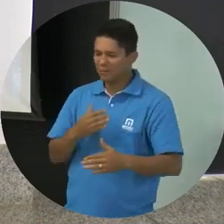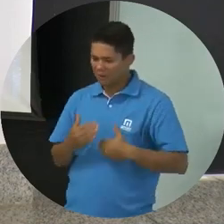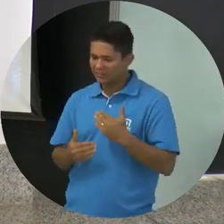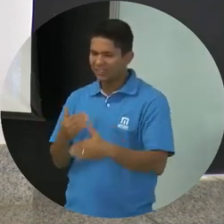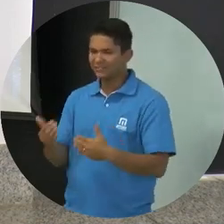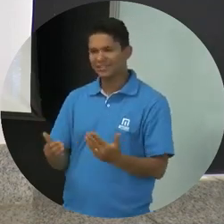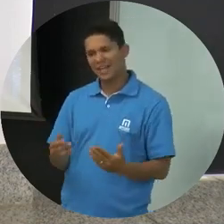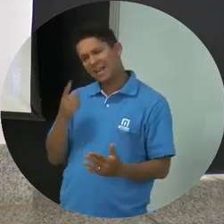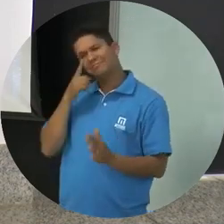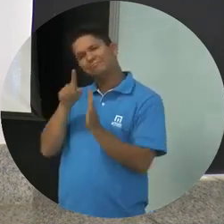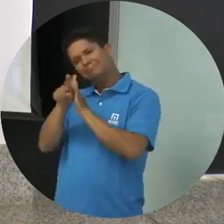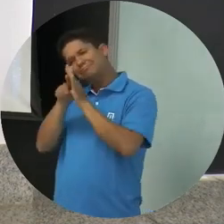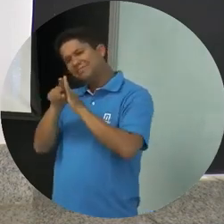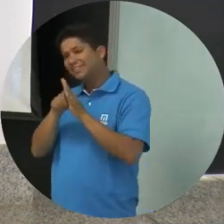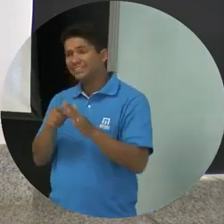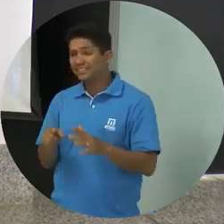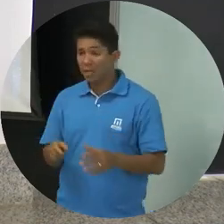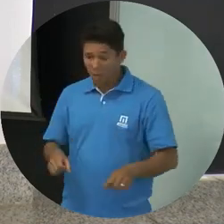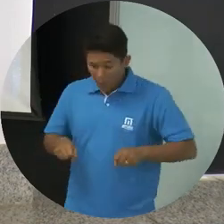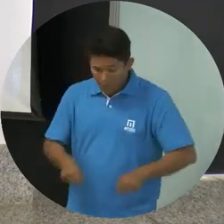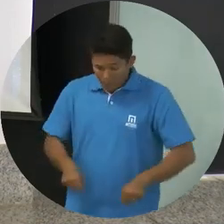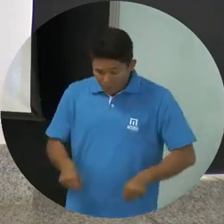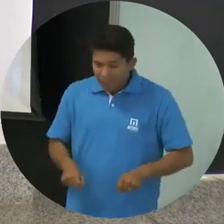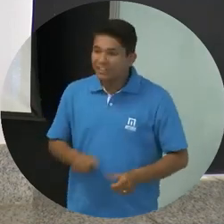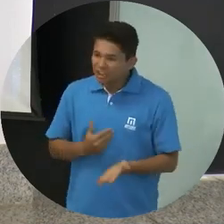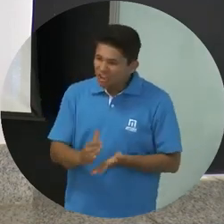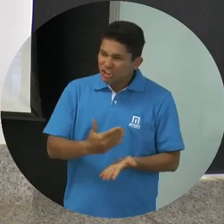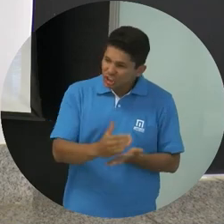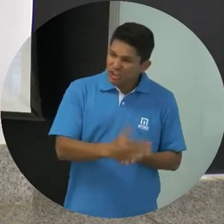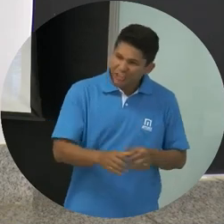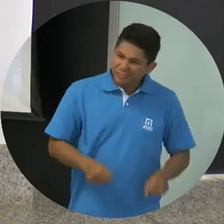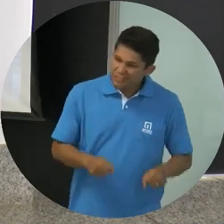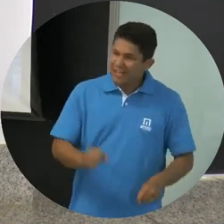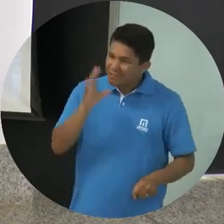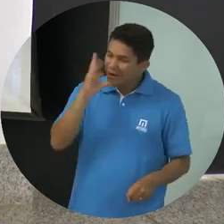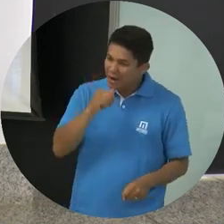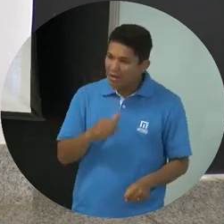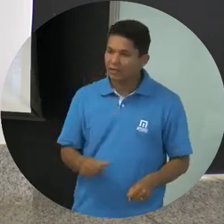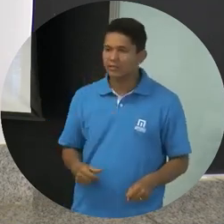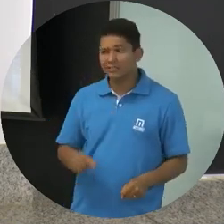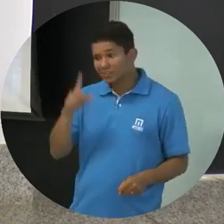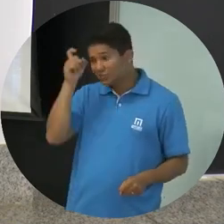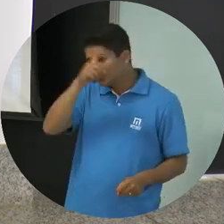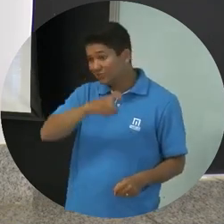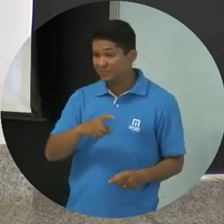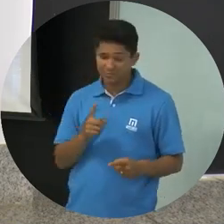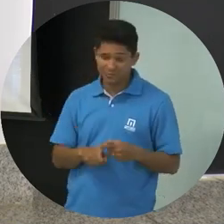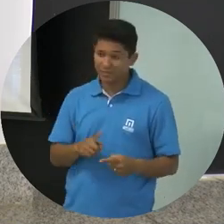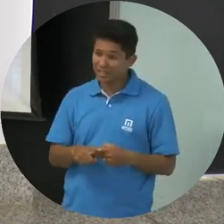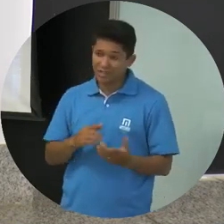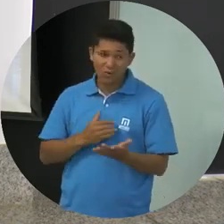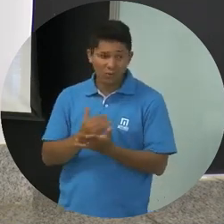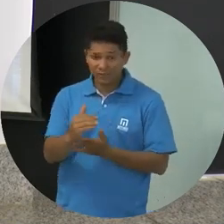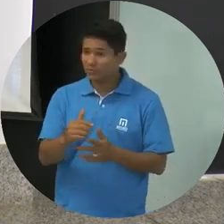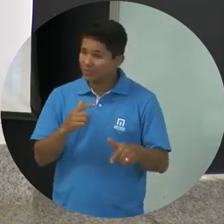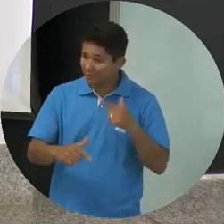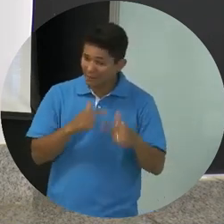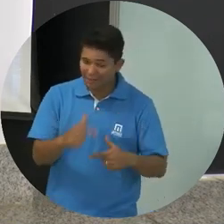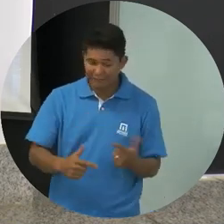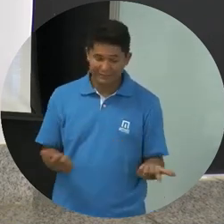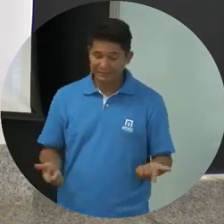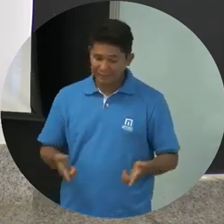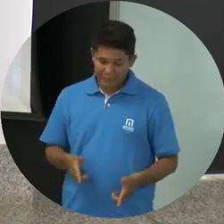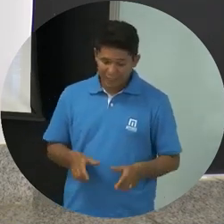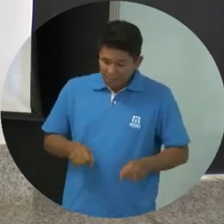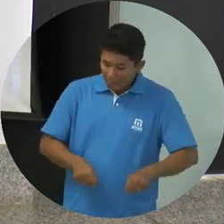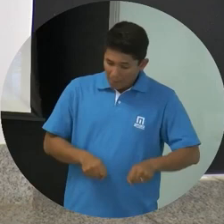fazer, porque se ele fosse com martelete, primeiro ele ia ter que fazer a remoção. Ele já estava encontrando dificuldade com o martelete, porque ele já tinha começado a fazer o serviço.